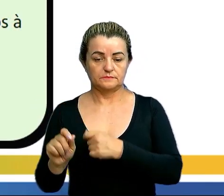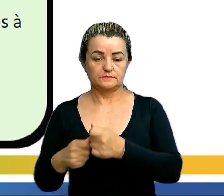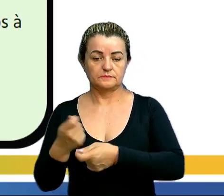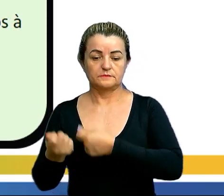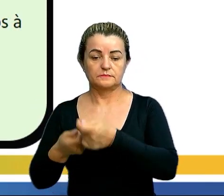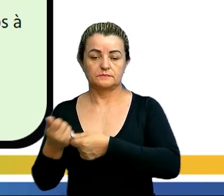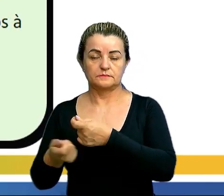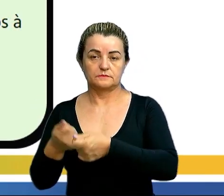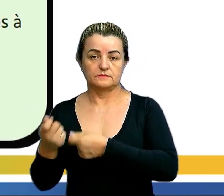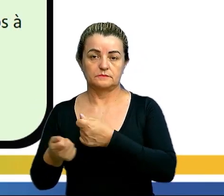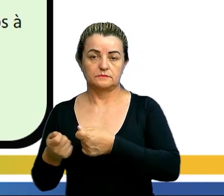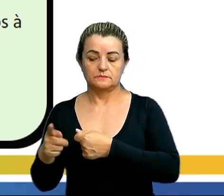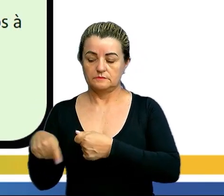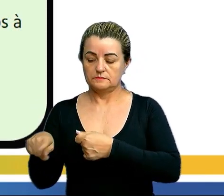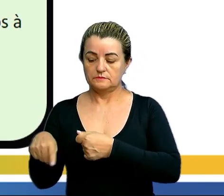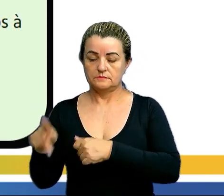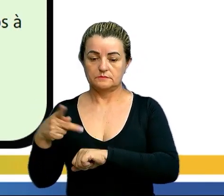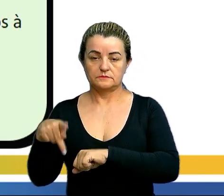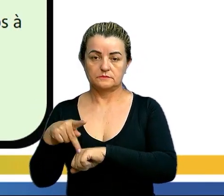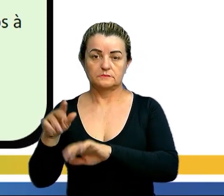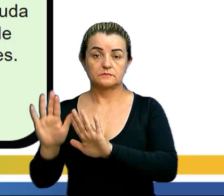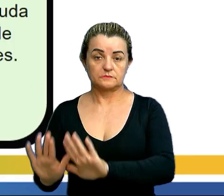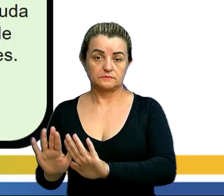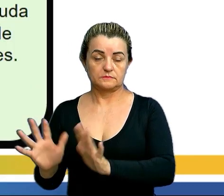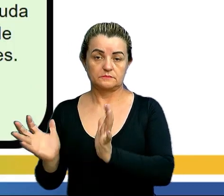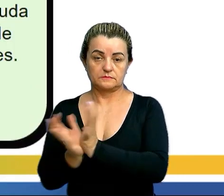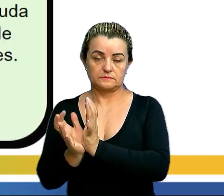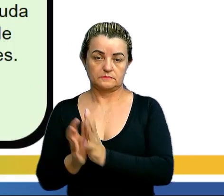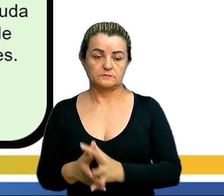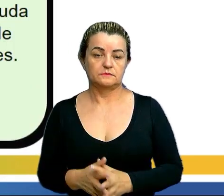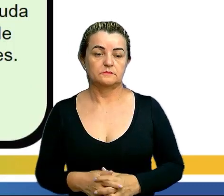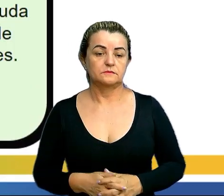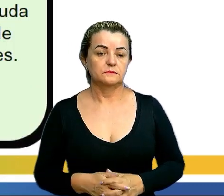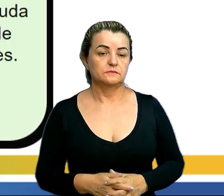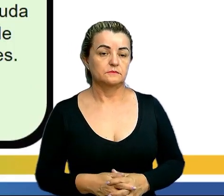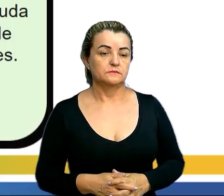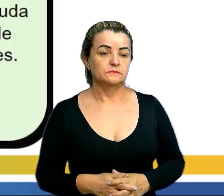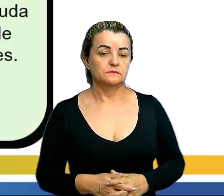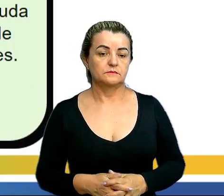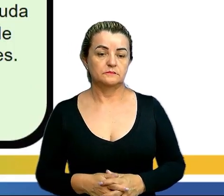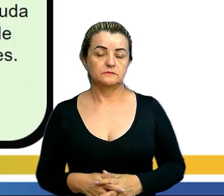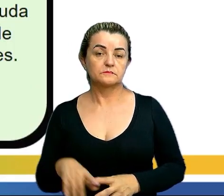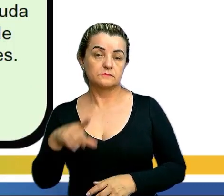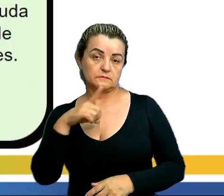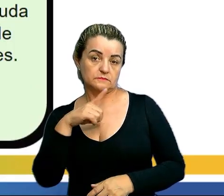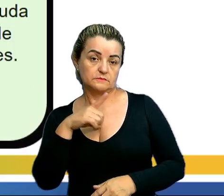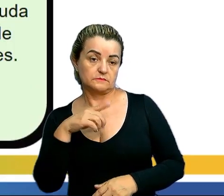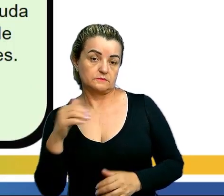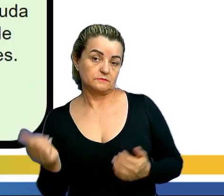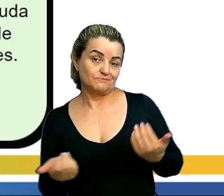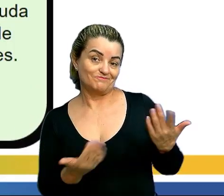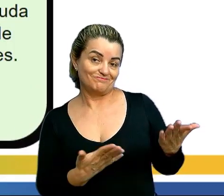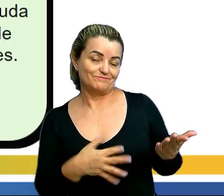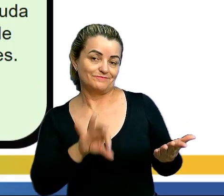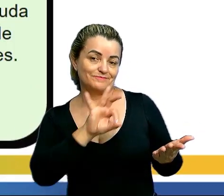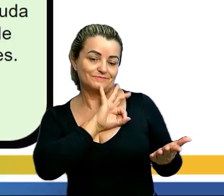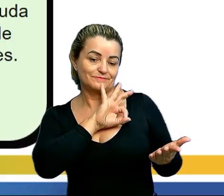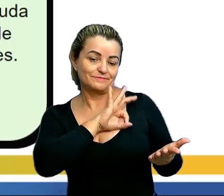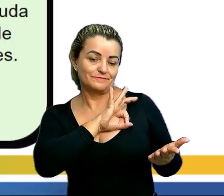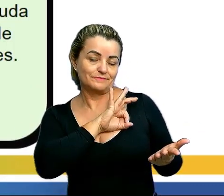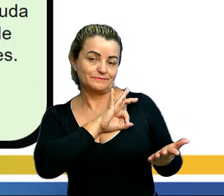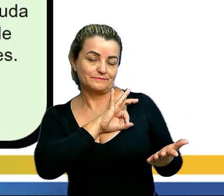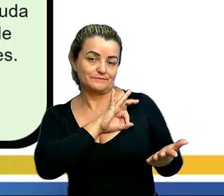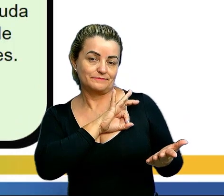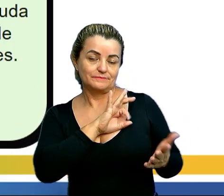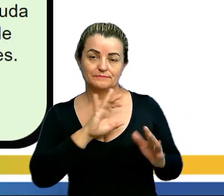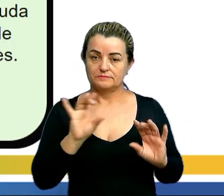esses países se mantenham no bloco socialista. E, por último, e não menos importante, vamos ter aqui a questão militar, né?